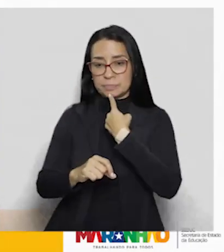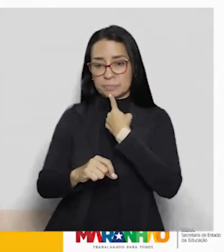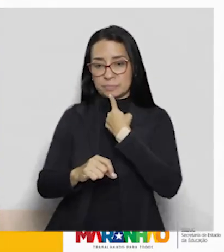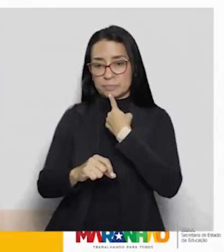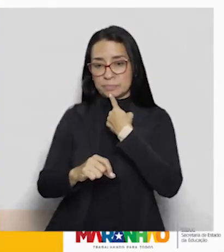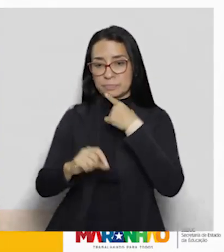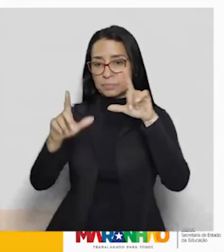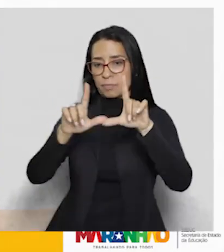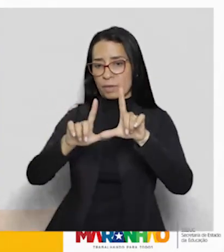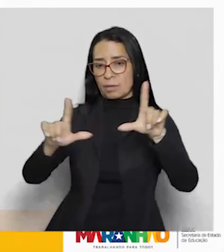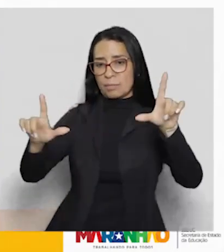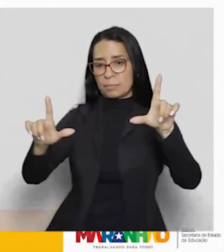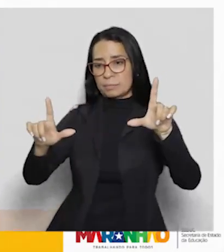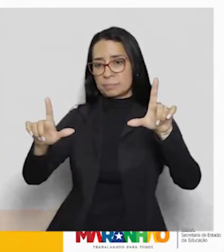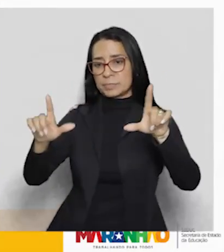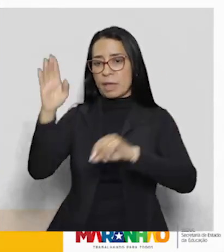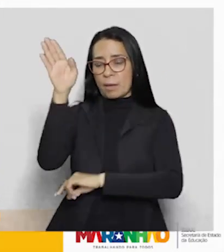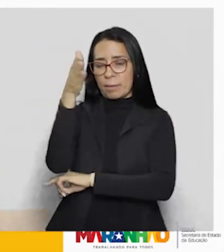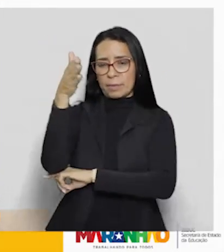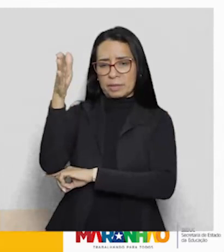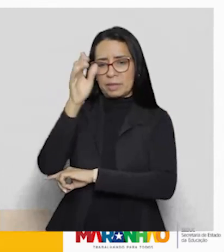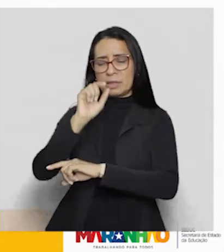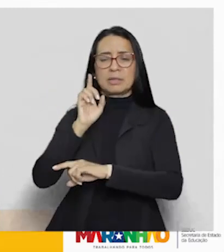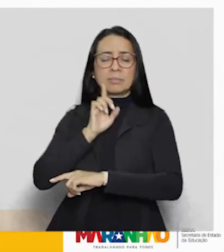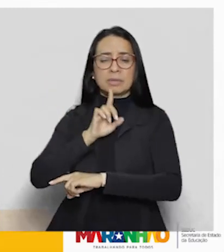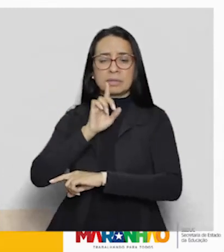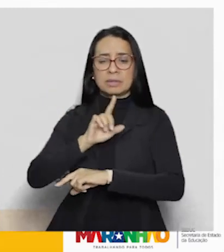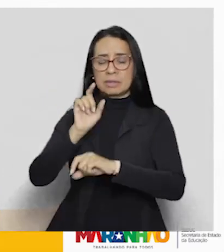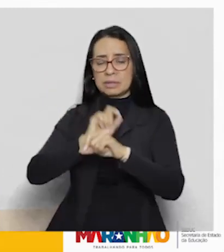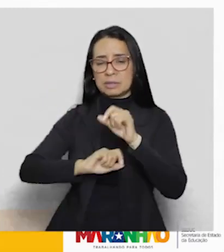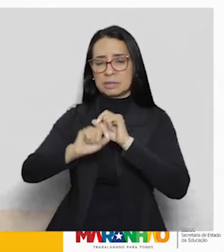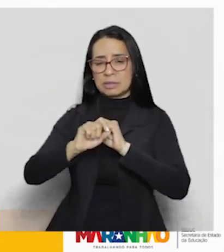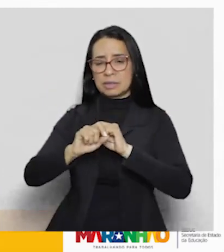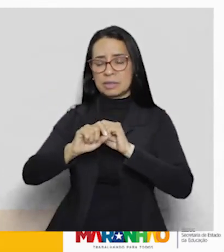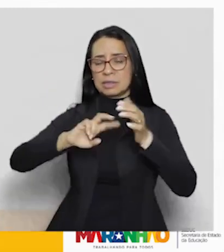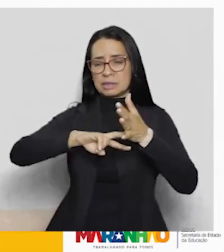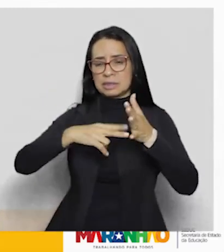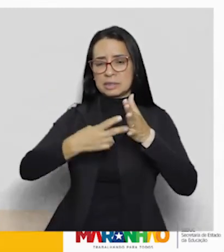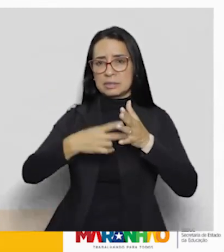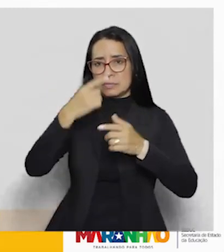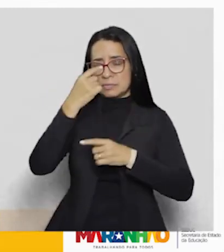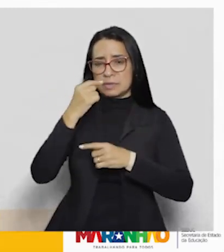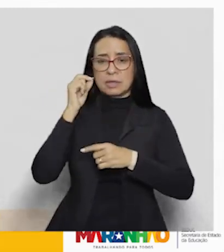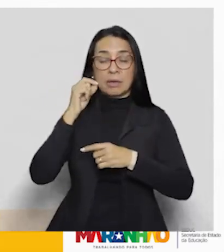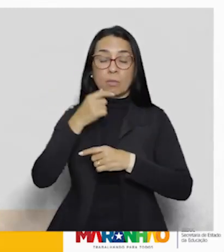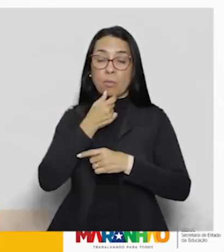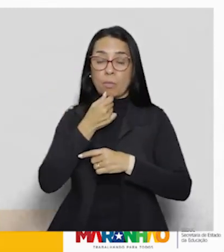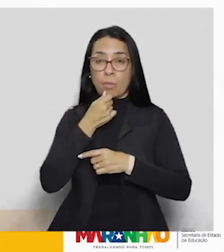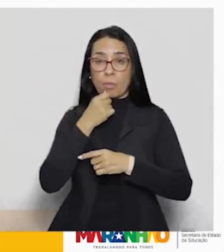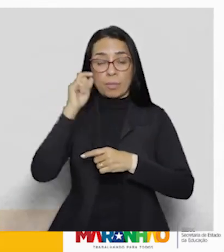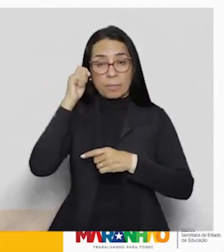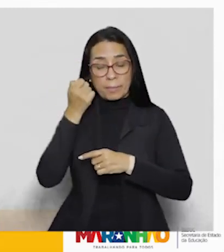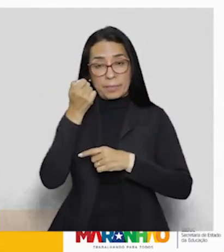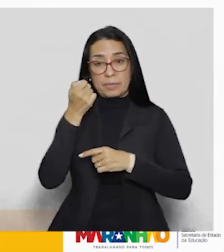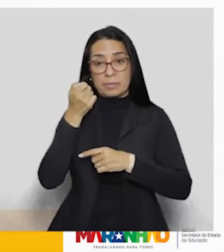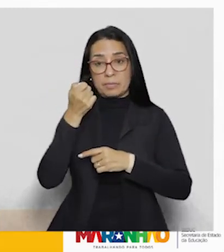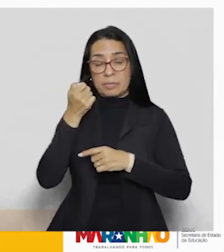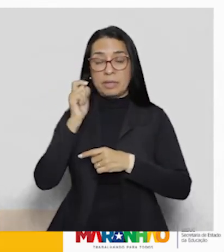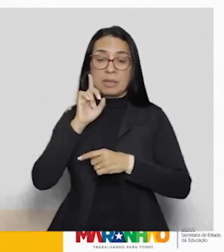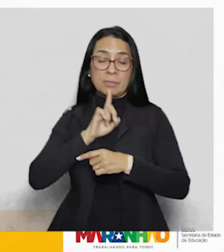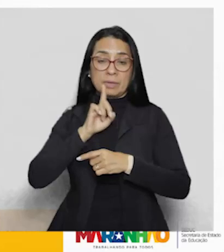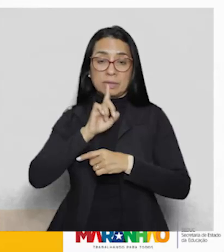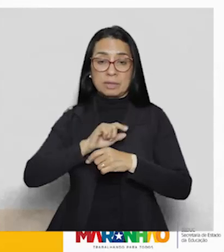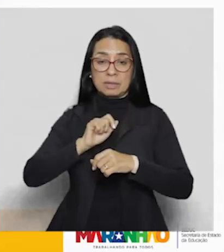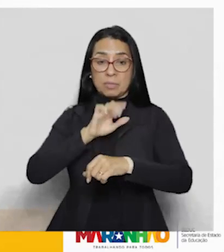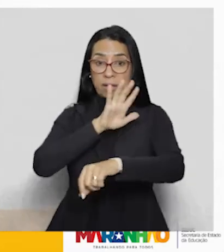uma silhueta que seria a significação do homem preto americano que sofre racismo. Racismo aqui no Brasil? Então,